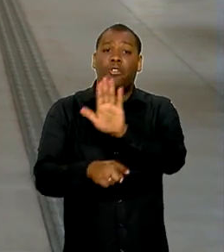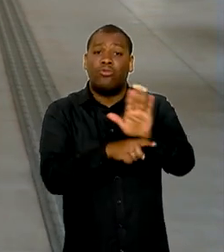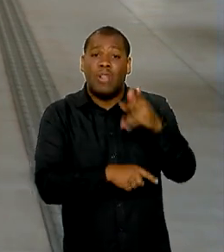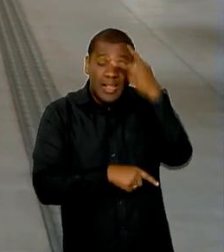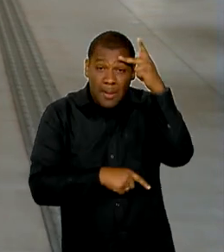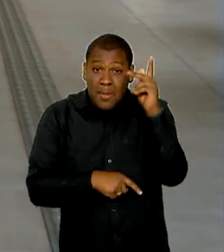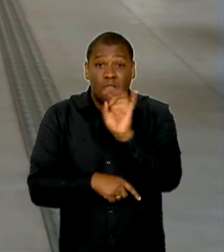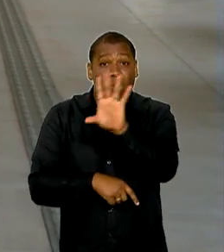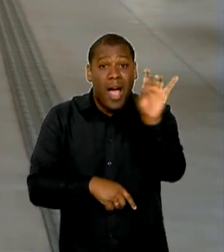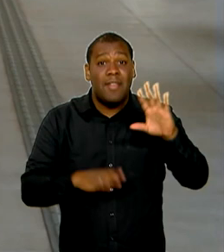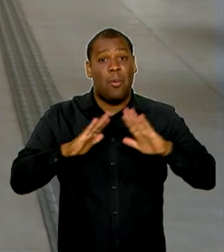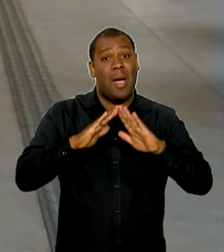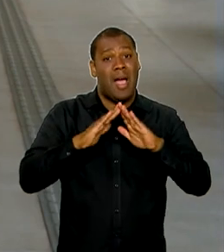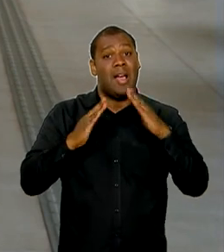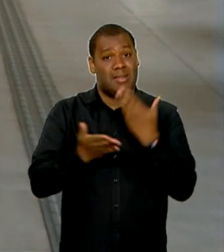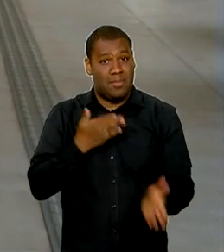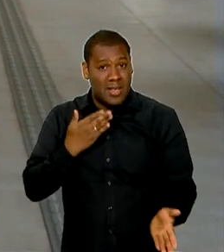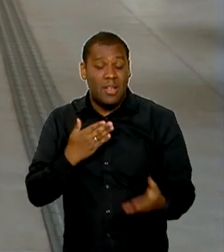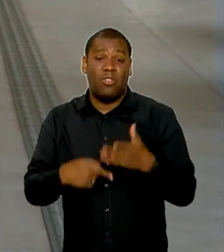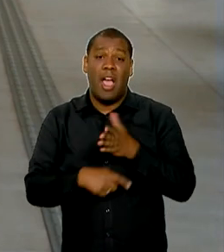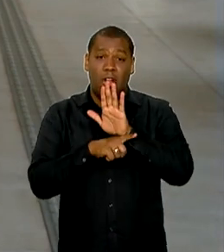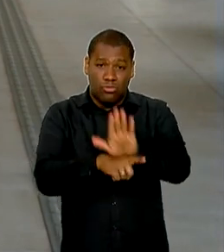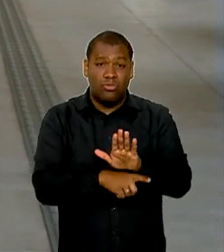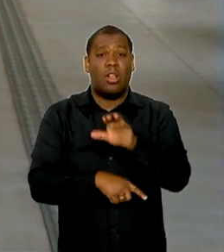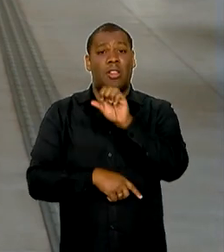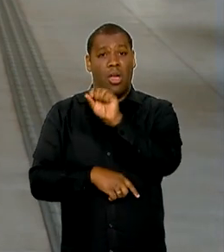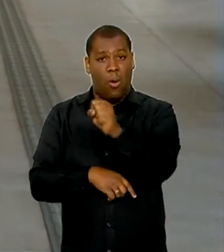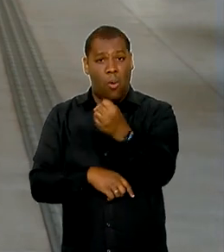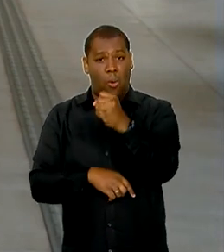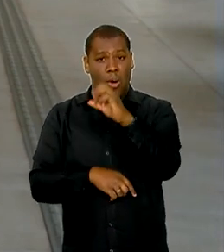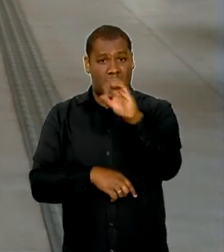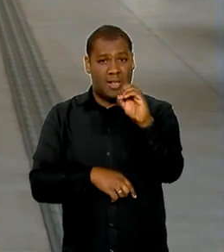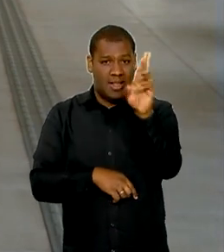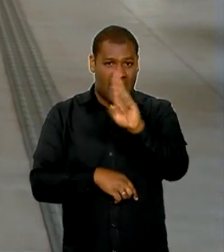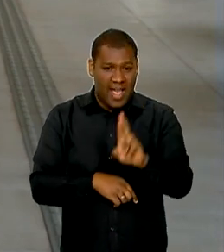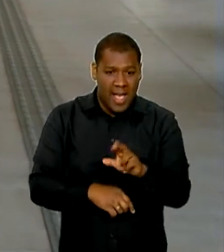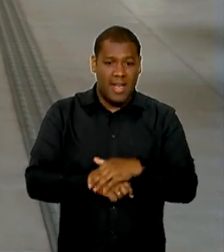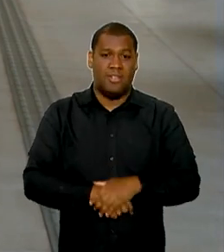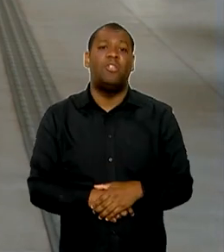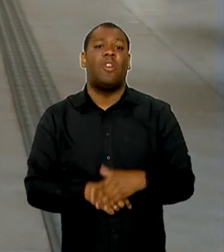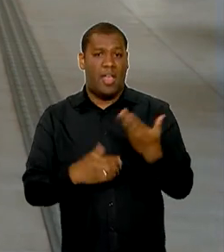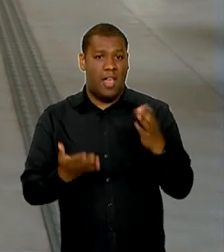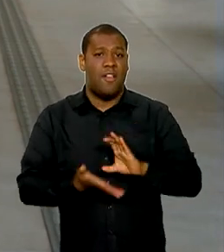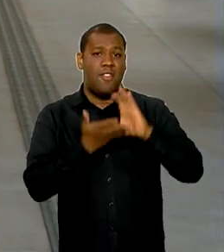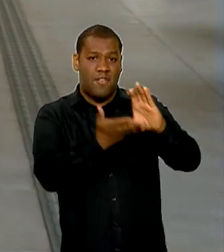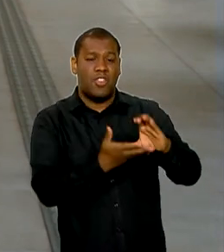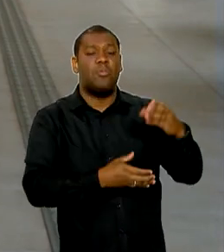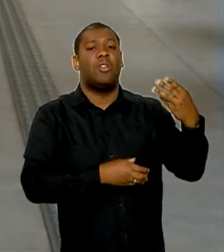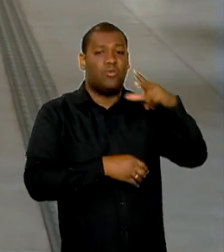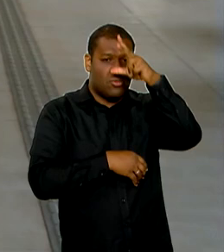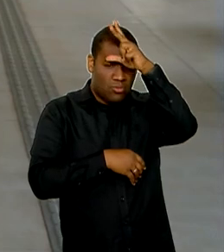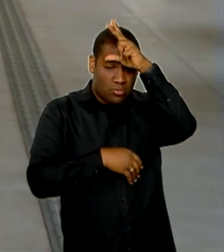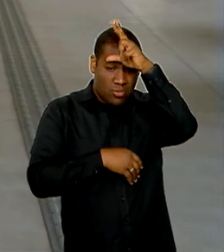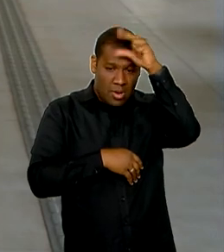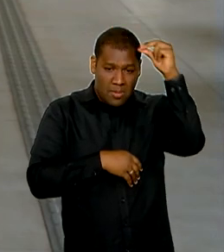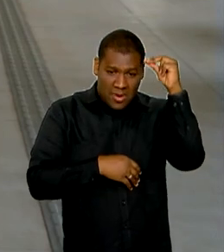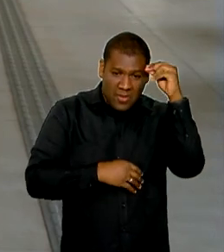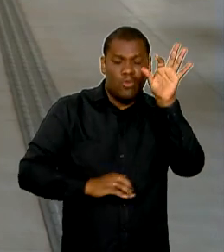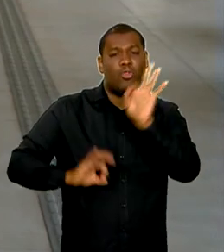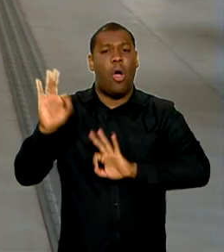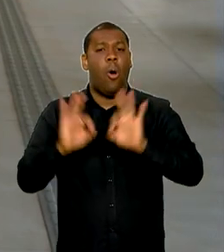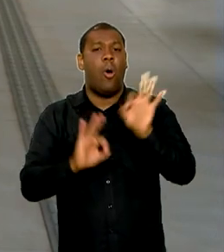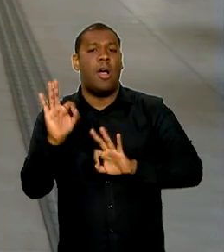desabrigada por conta das tempestades. O valor será repassado às prefeituras para que elas possam organizar